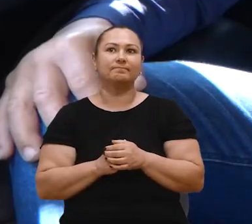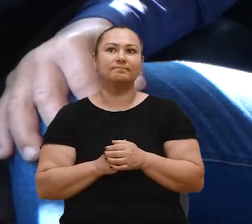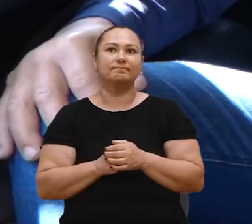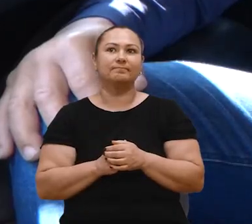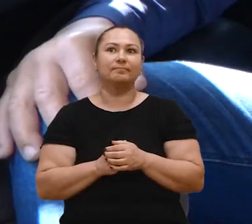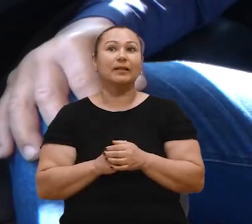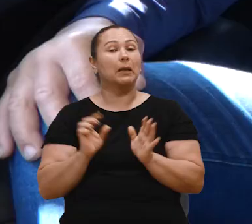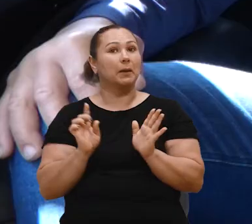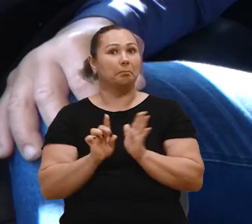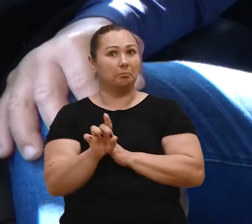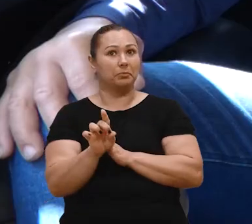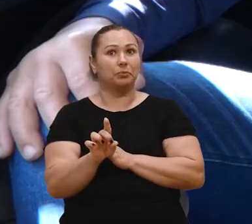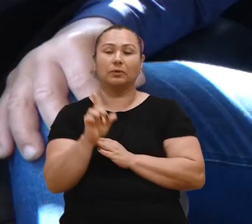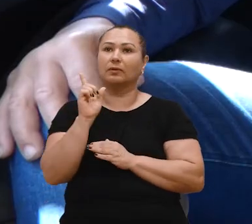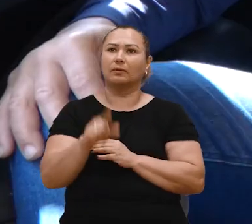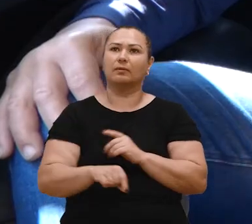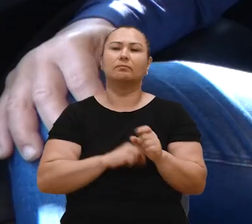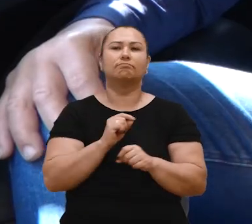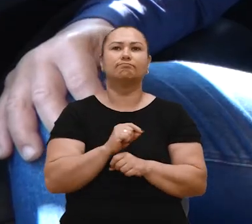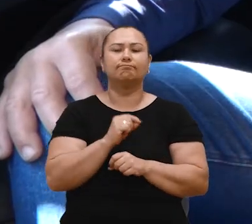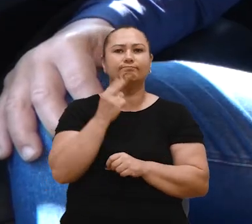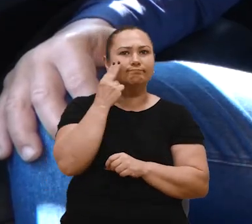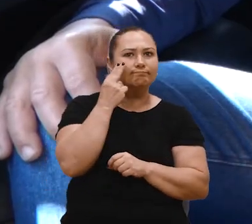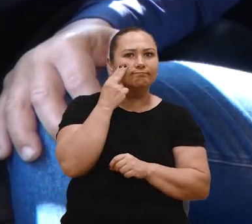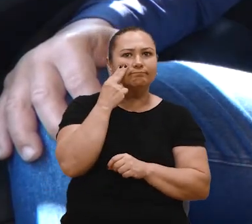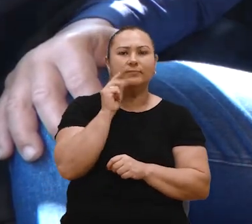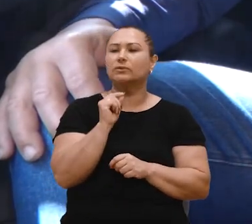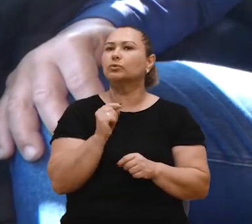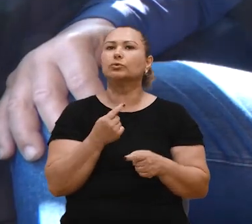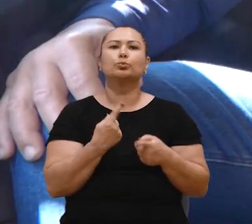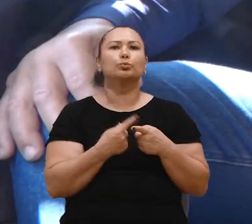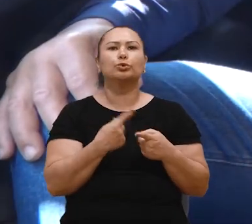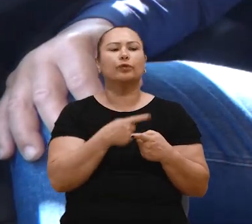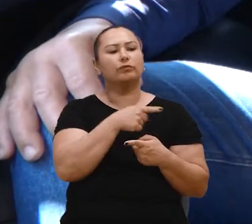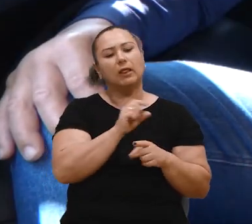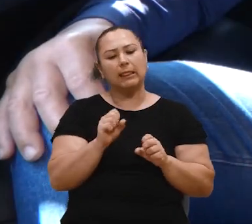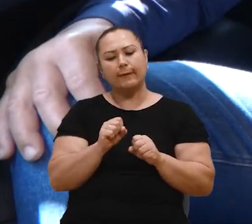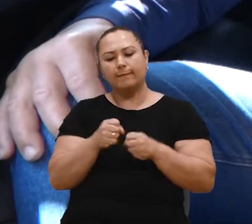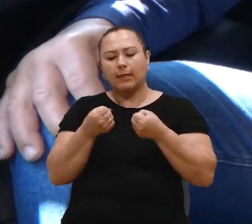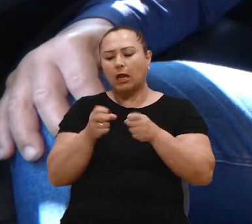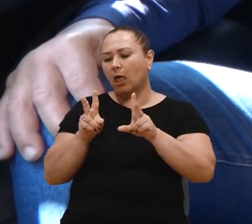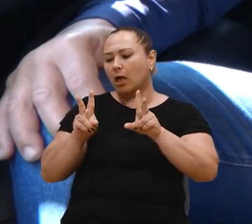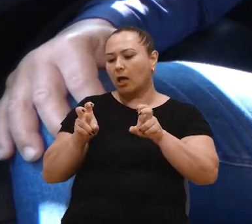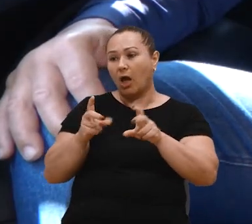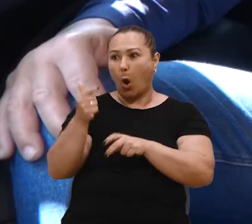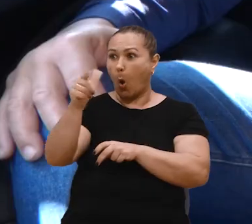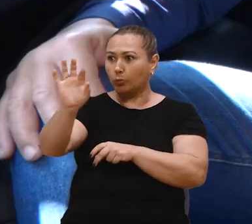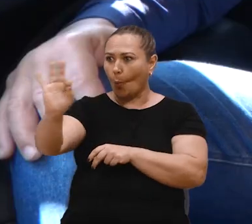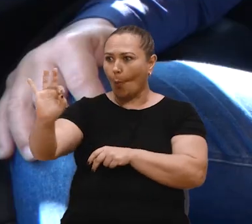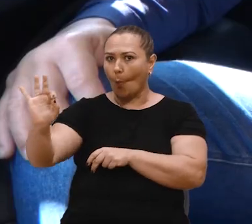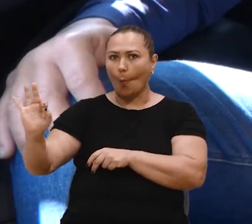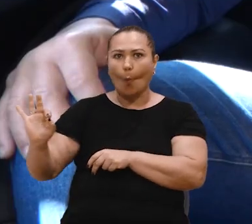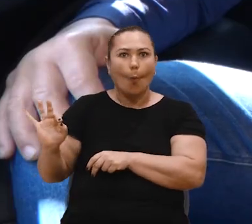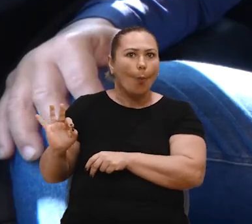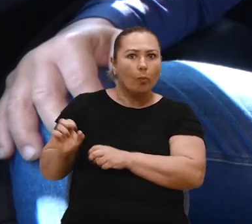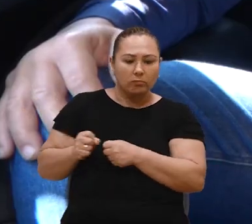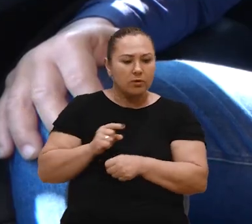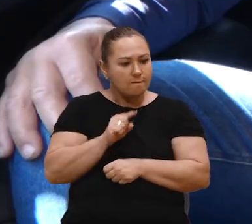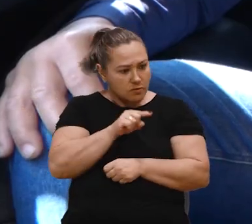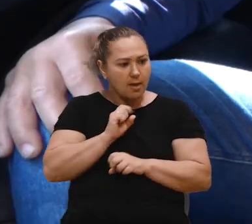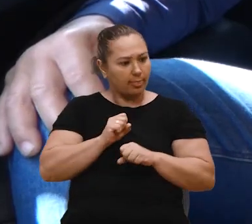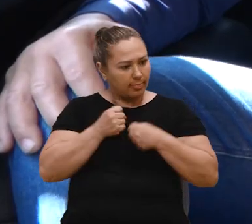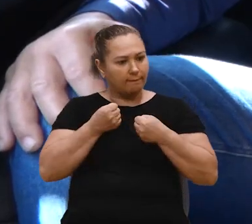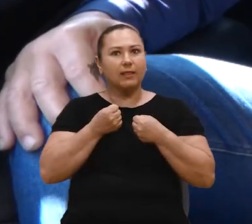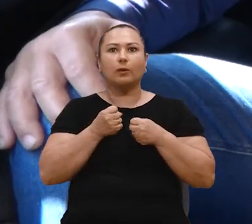já conhece a pergunta. Sandro Fantinel, uma causa que você defenderia mesmo que ninguém mais defendesse?